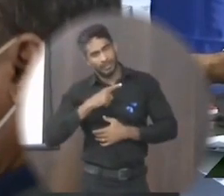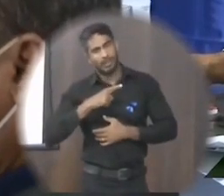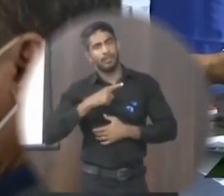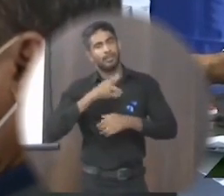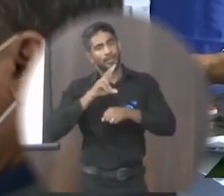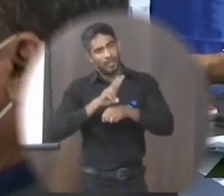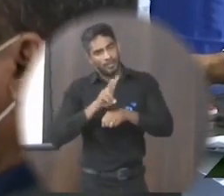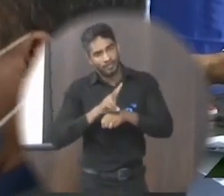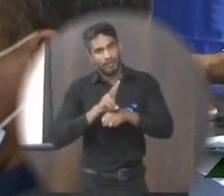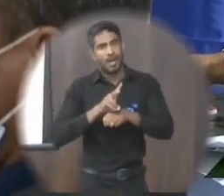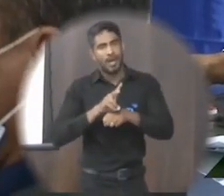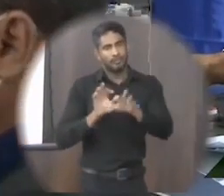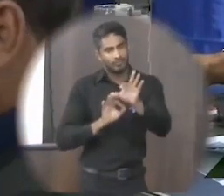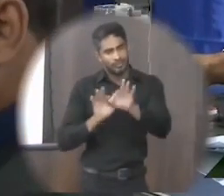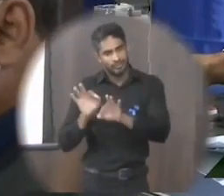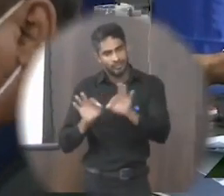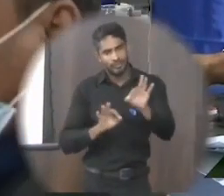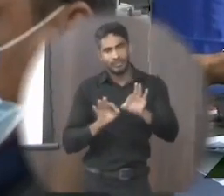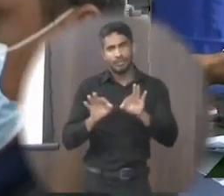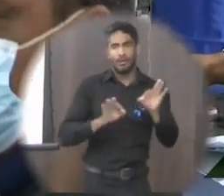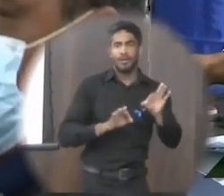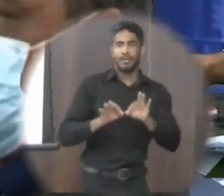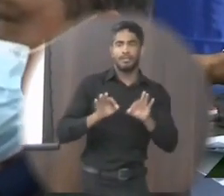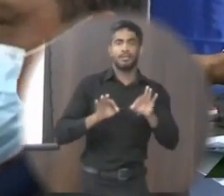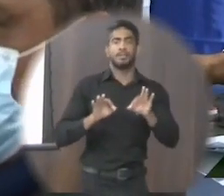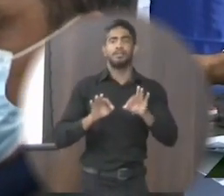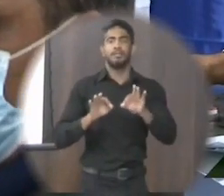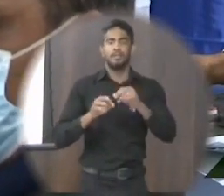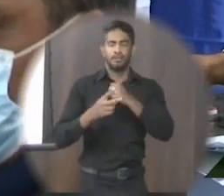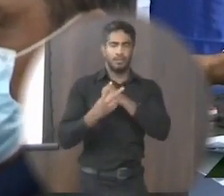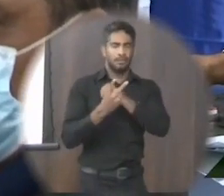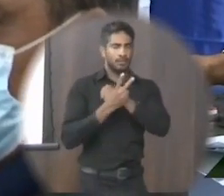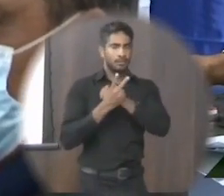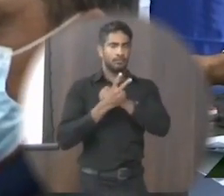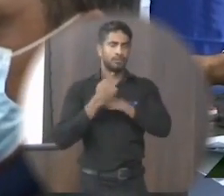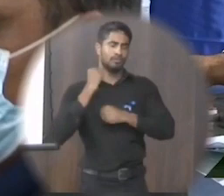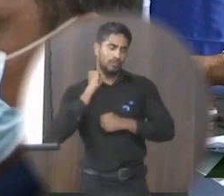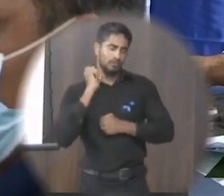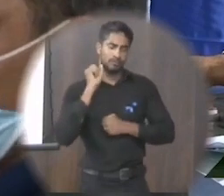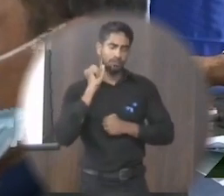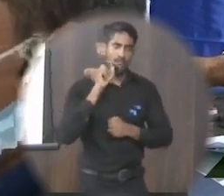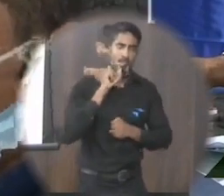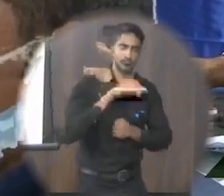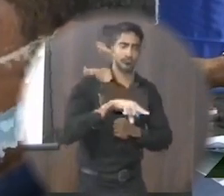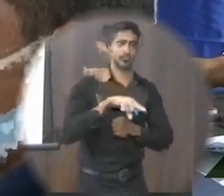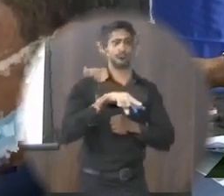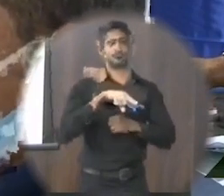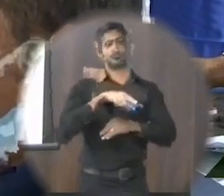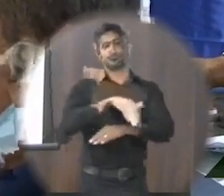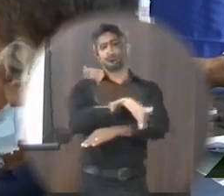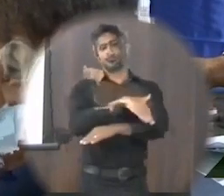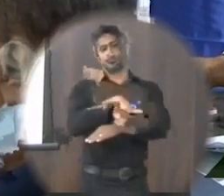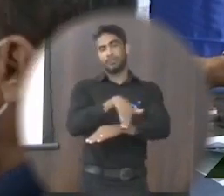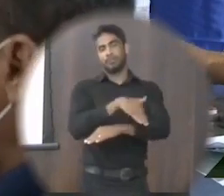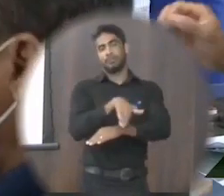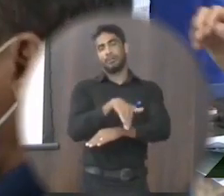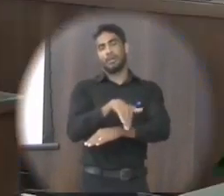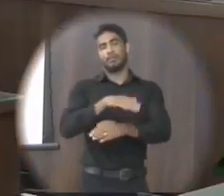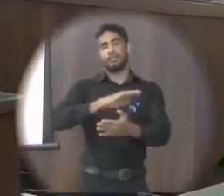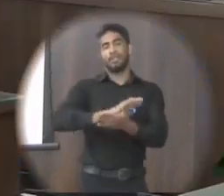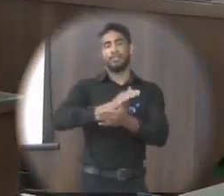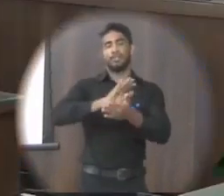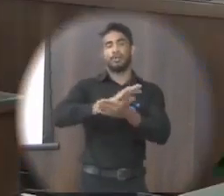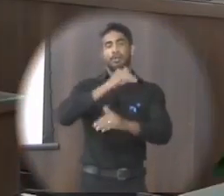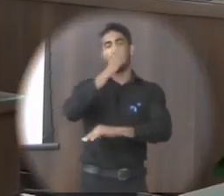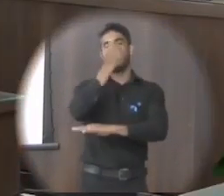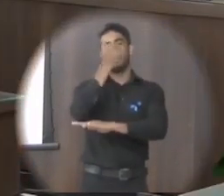estão se organizando e estão se policiando de não jogar, não fazer essa sujeira que é a destruição da natureza.